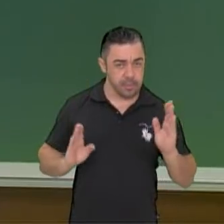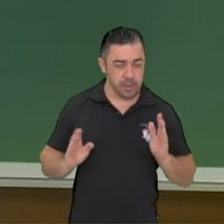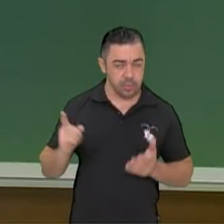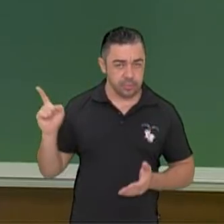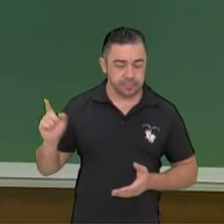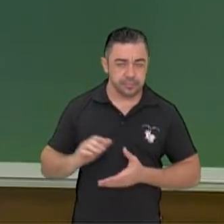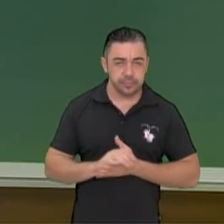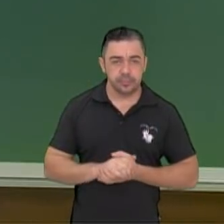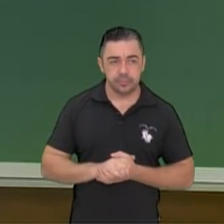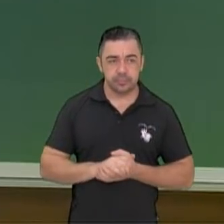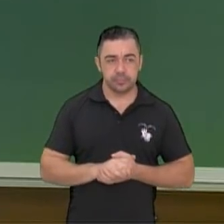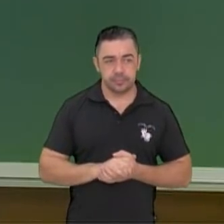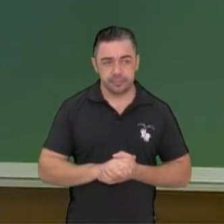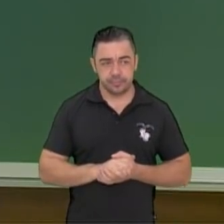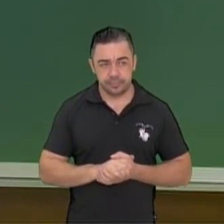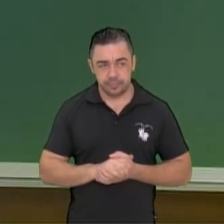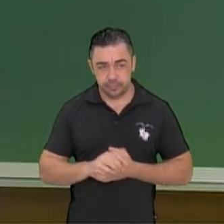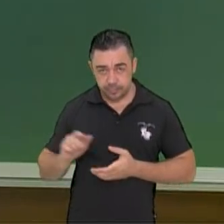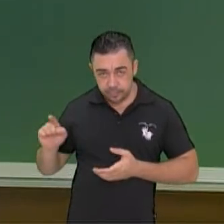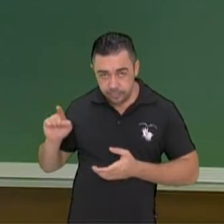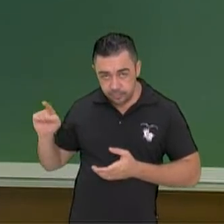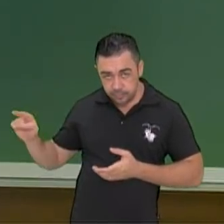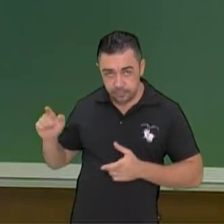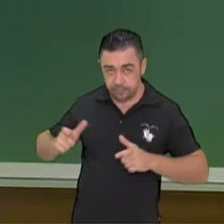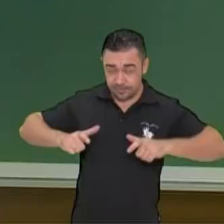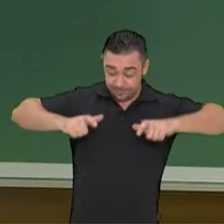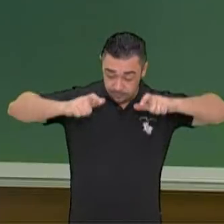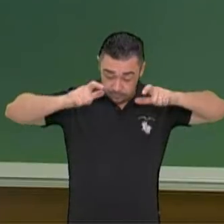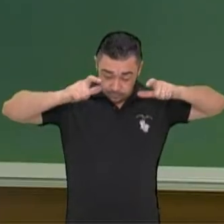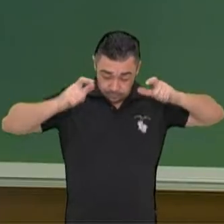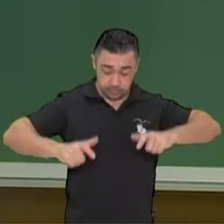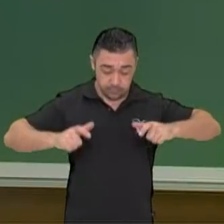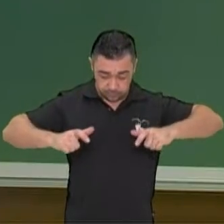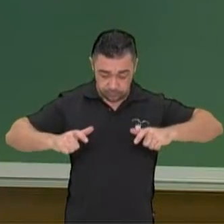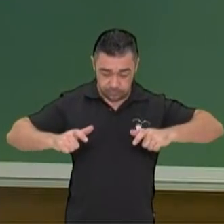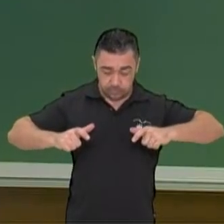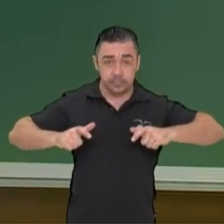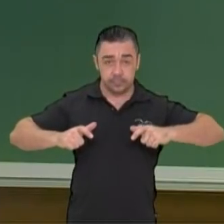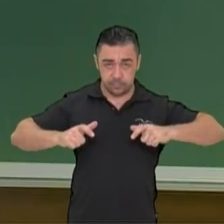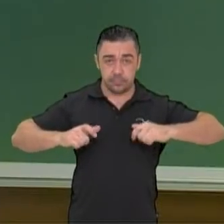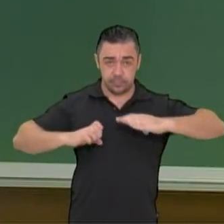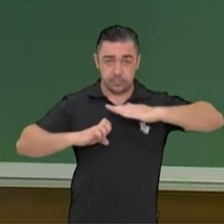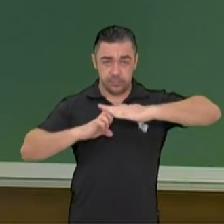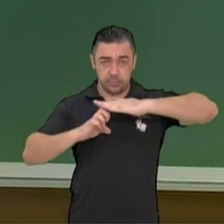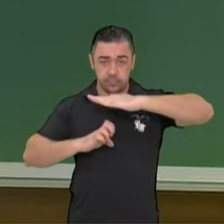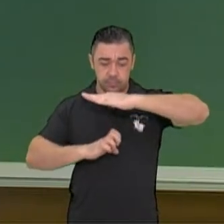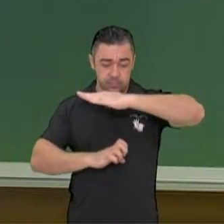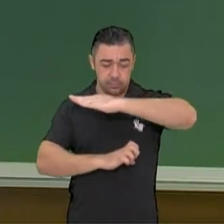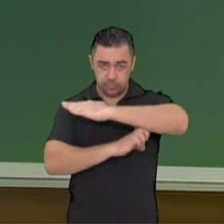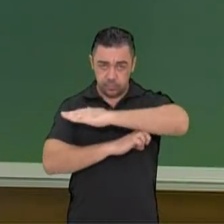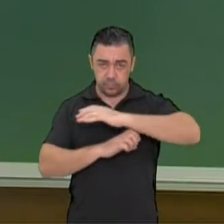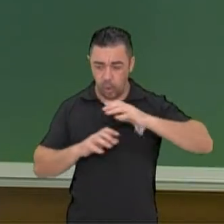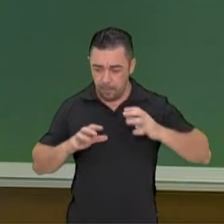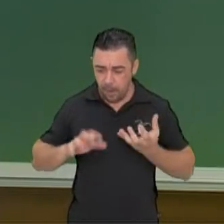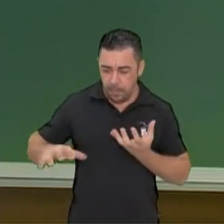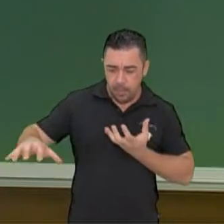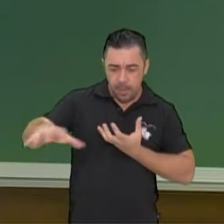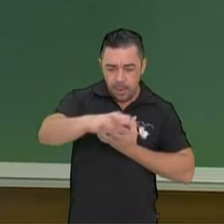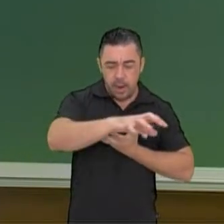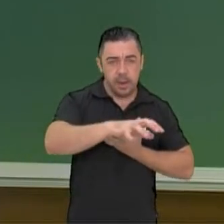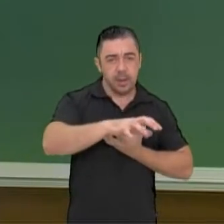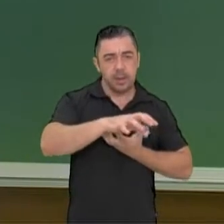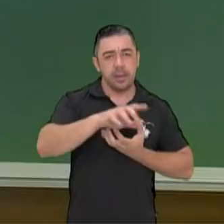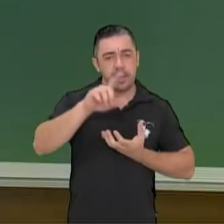ok? Esse local, toda essa complexa estrutura que nós chamamos de senhorio, acontecem de que